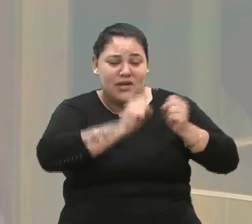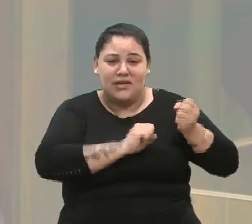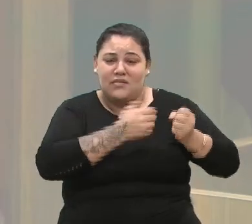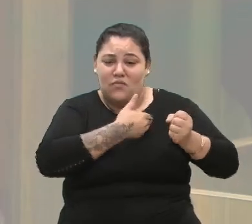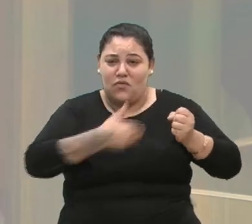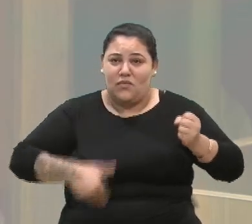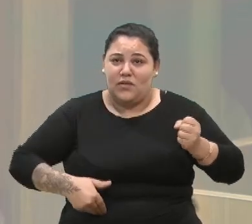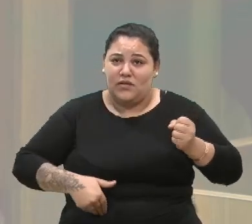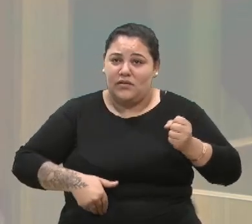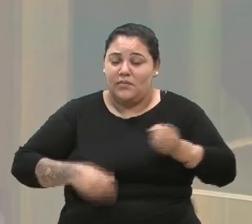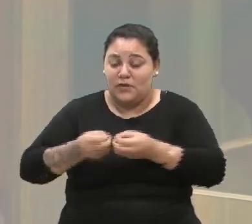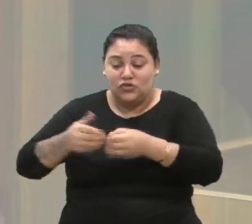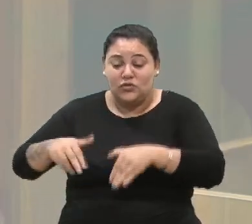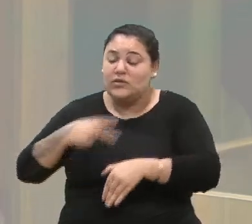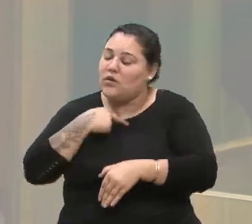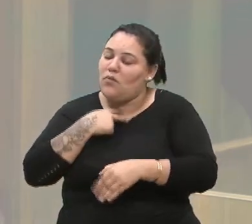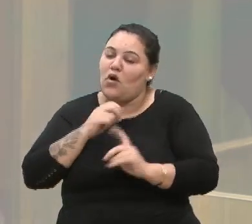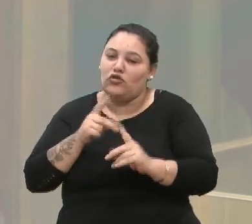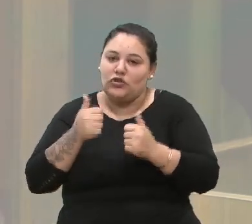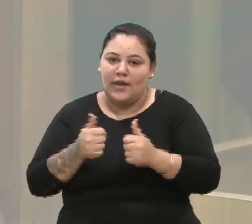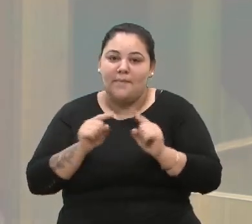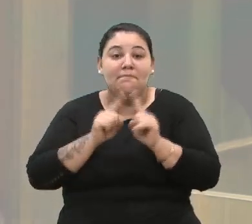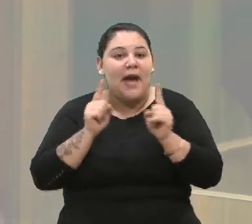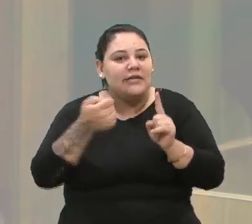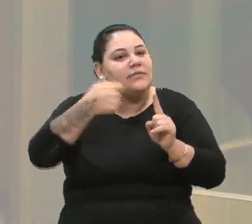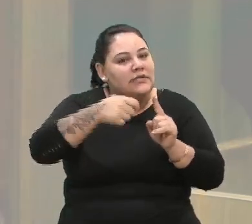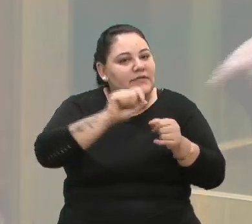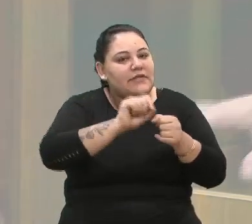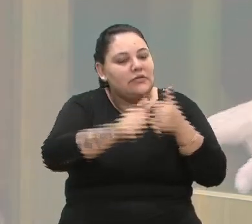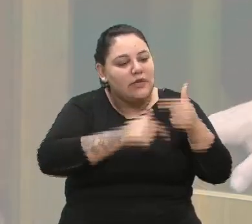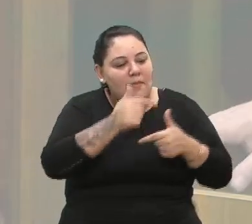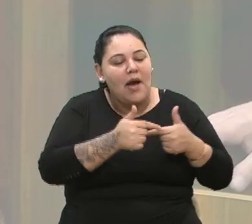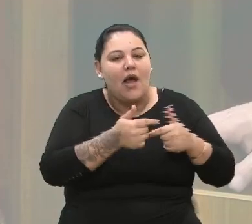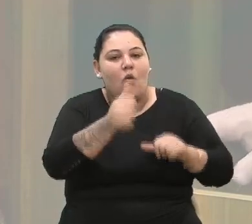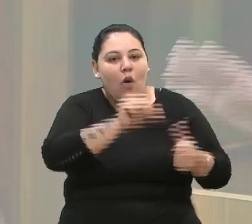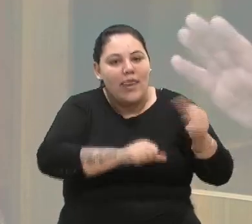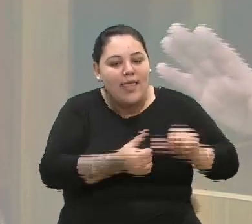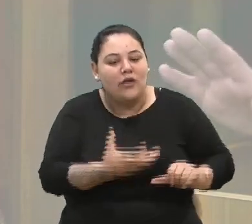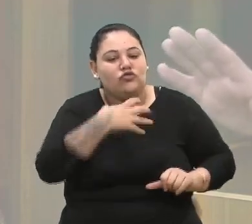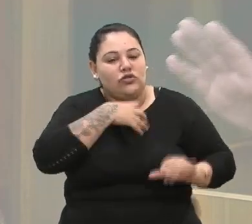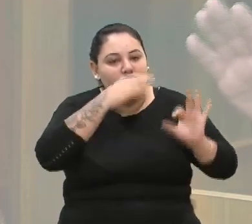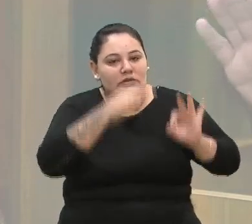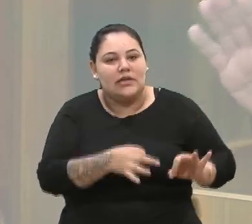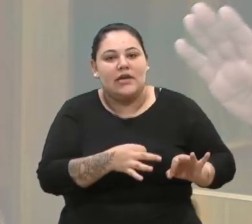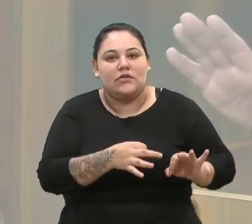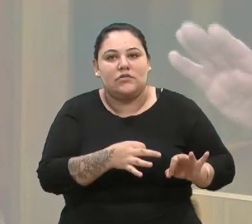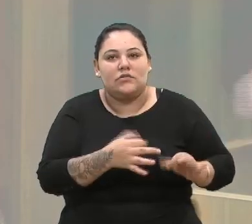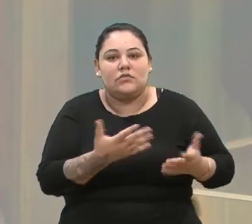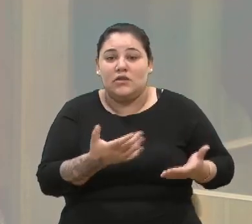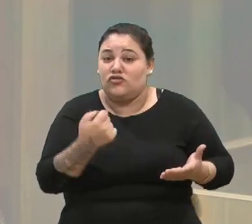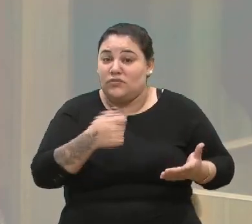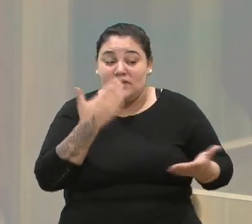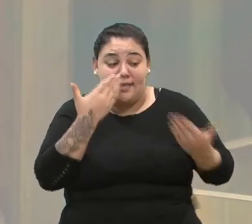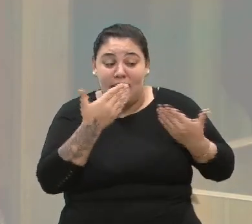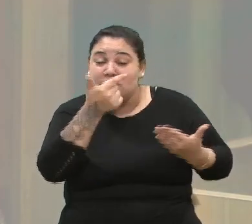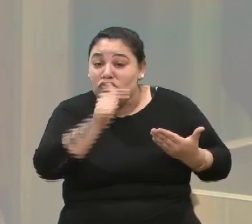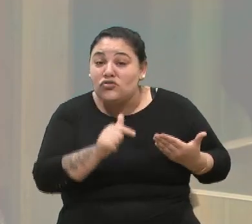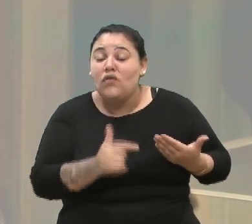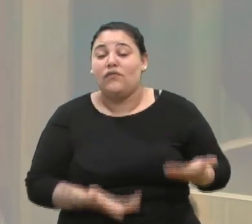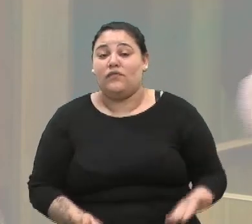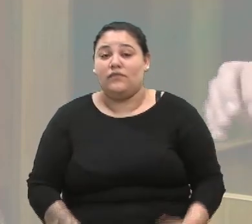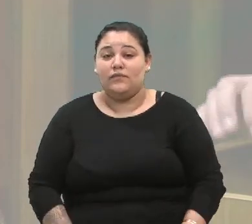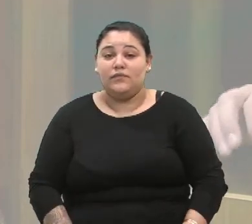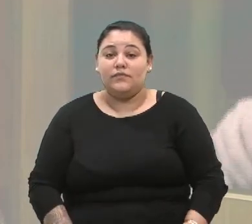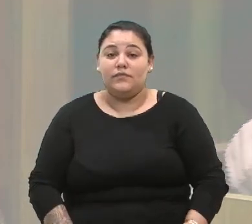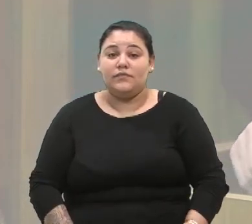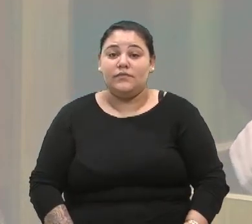pode. Mas se não é capaz de prestar o serviço de forma adequada, aí nós temos que rever as coisas.